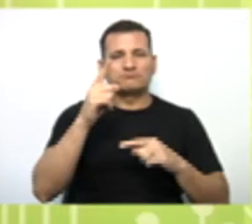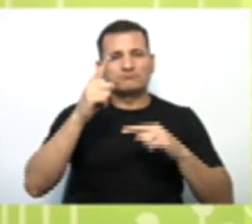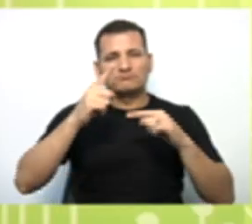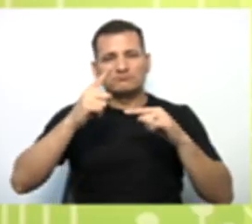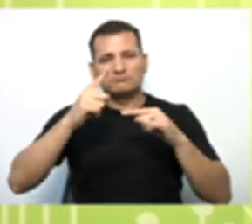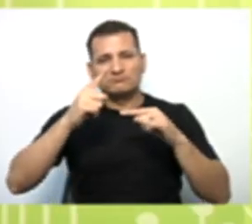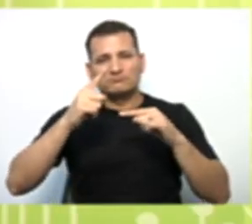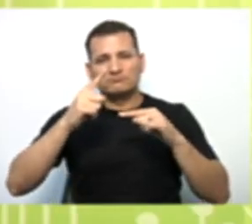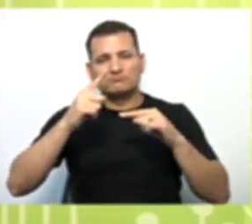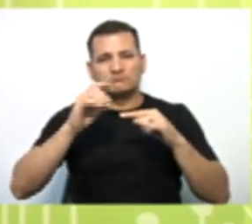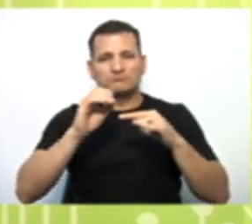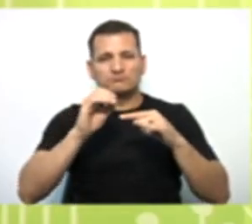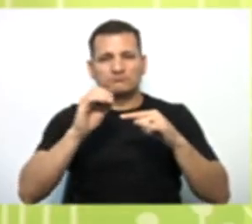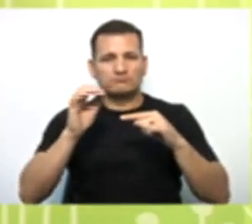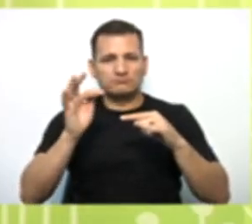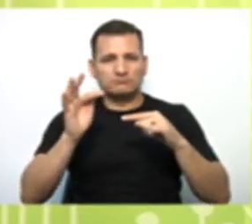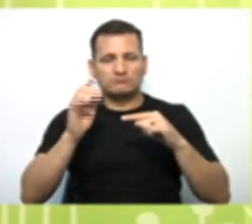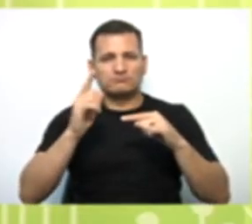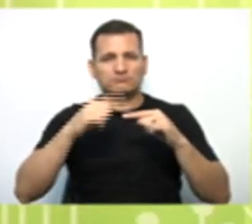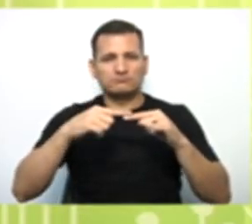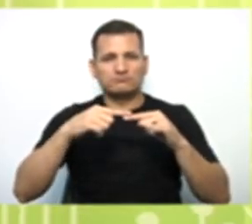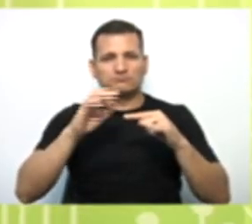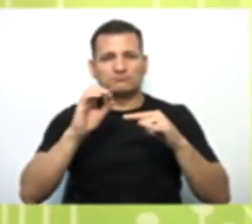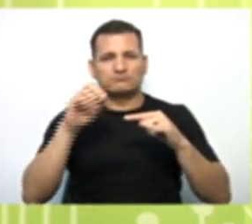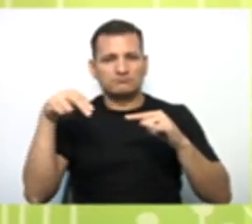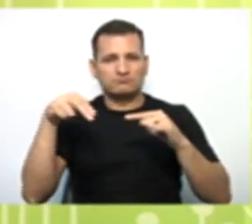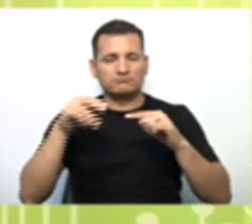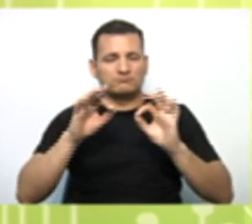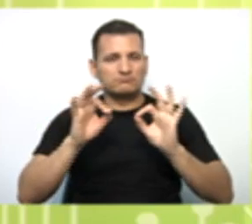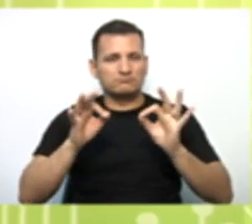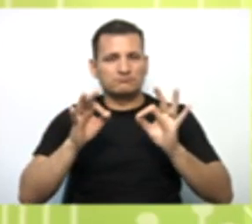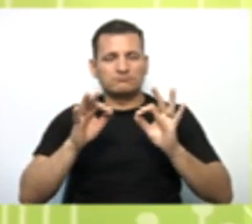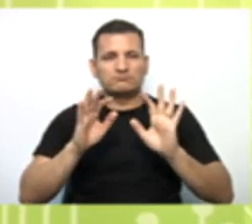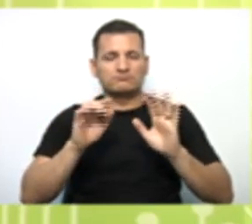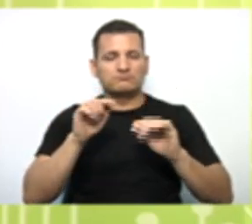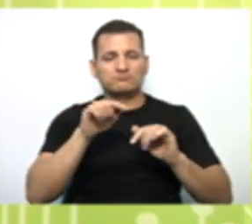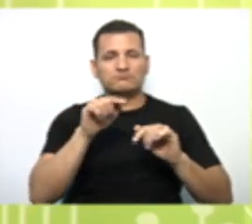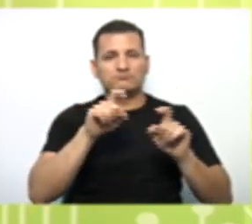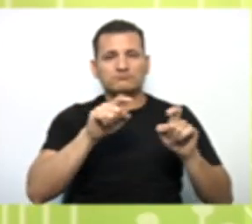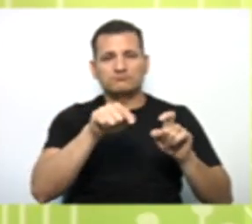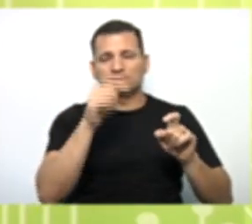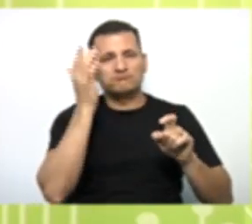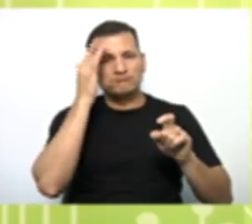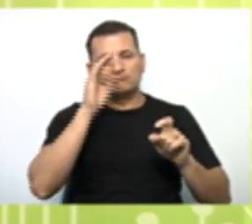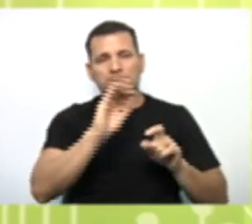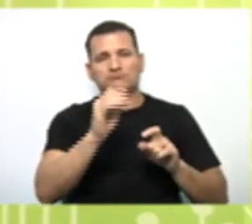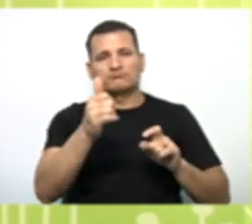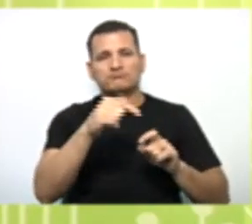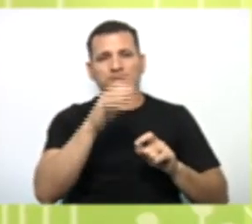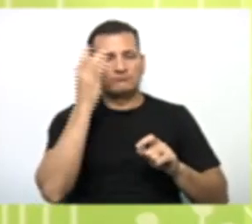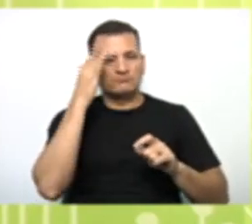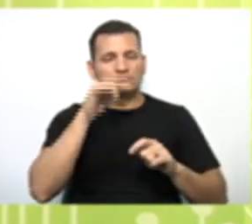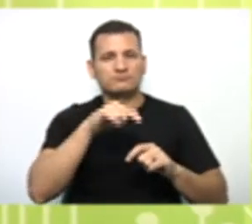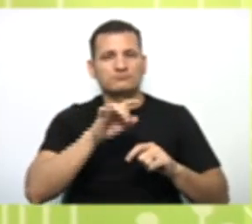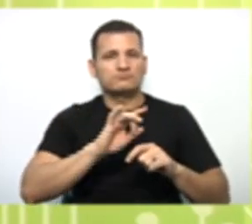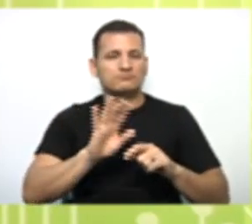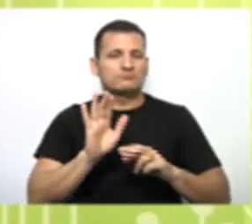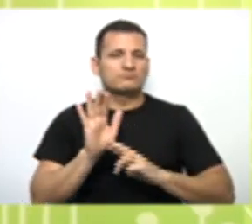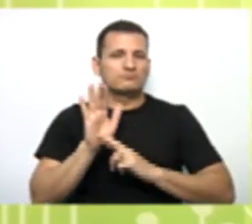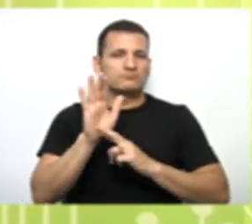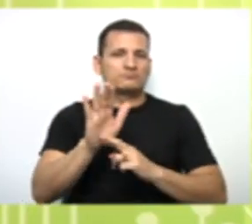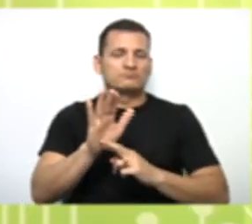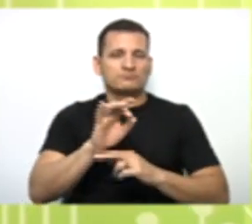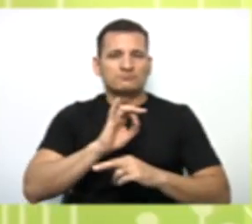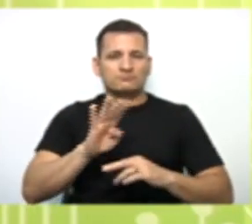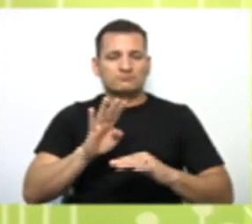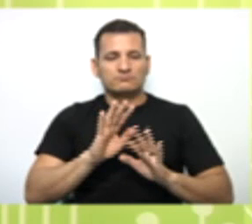desligado é 0. É uma representação, para ficar facilitar para a gente. Porque até o computador não sabe o que é 0 e 1. É uma representação, né, professora?